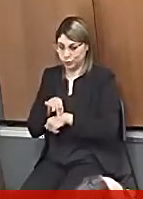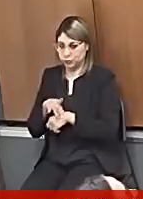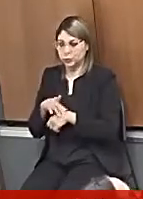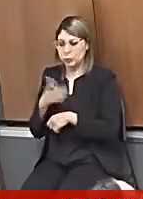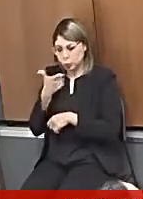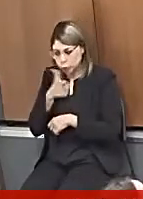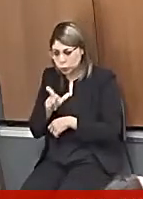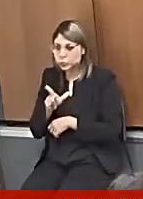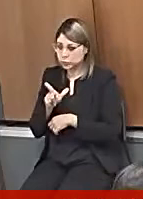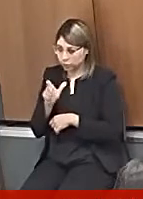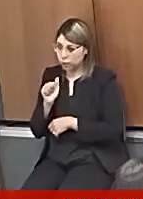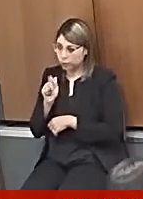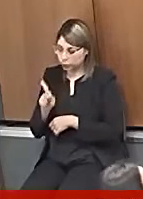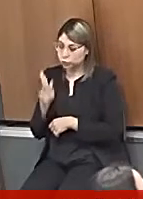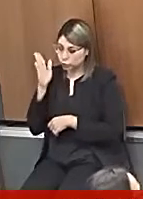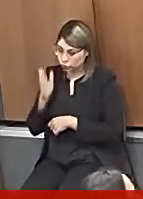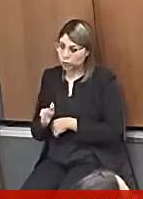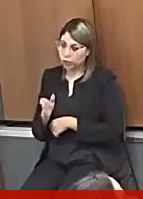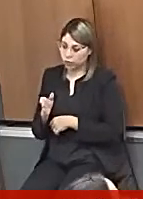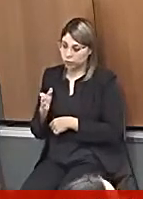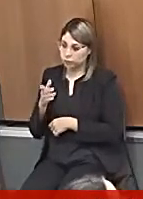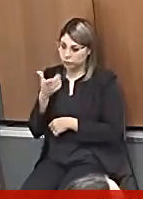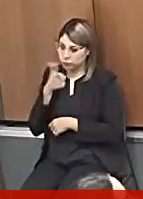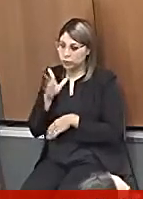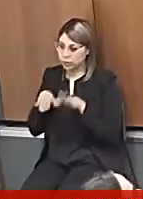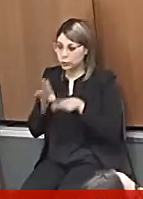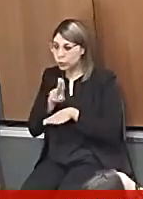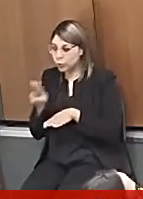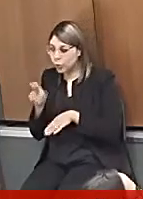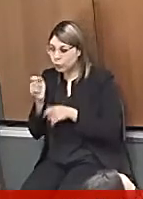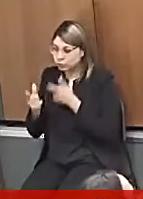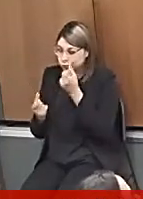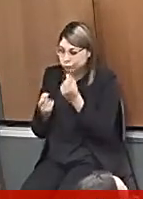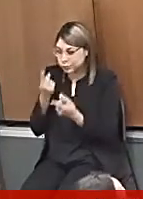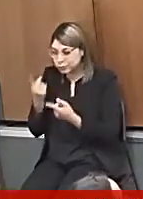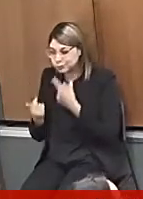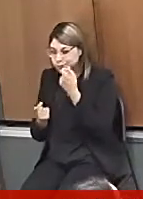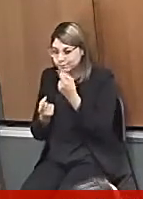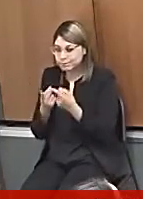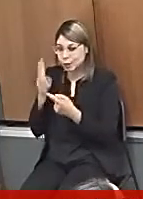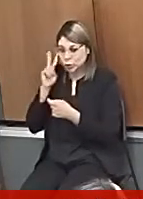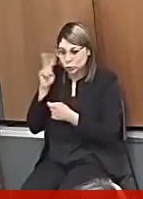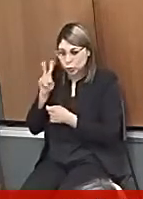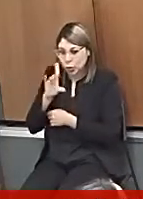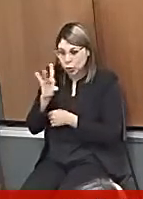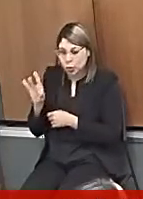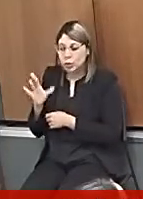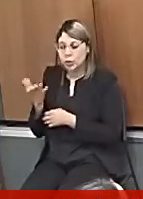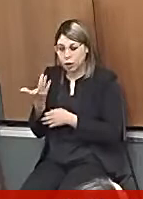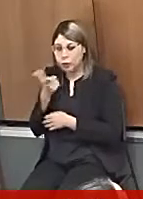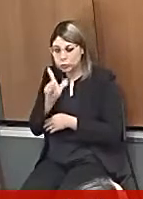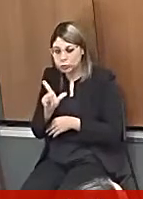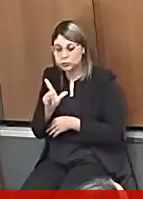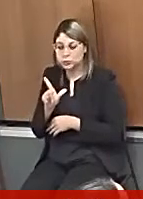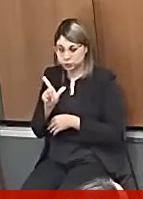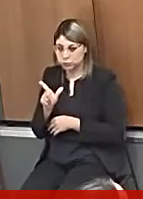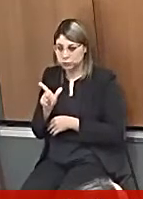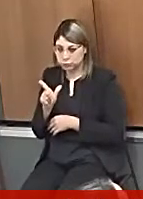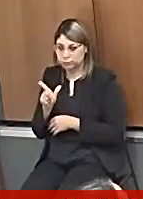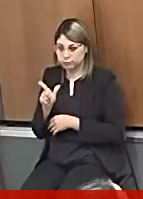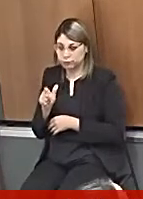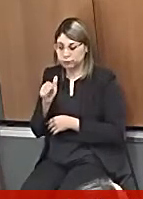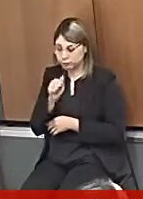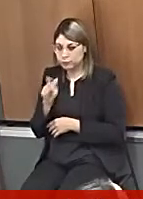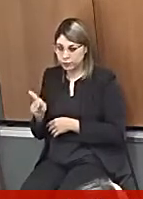conseguido aposentadoria direto lá às vezes um nome ou outro que a gente leva com a história das pessoas a gente tem que confiar é